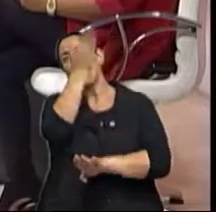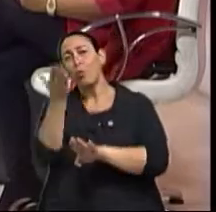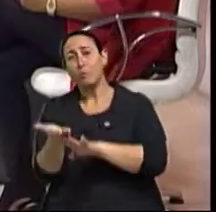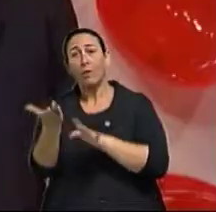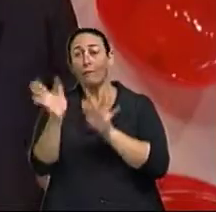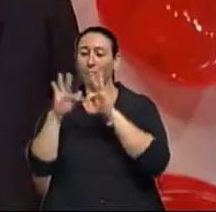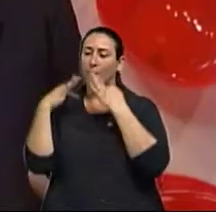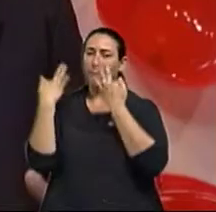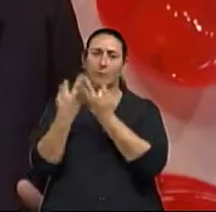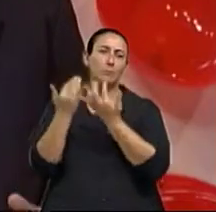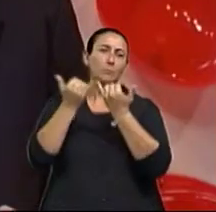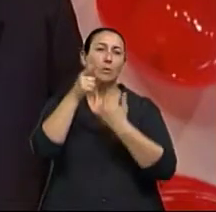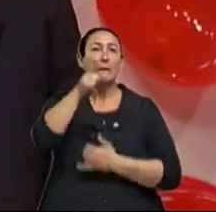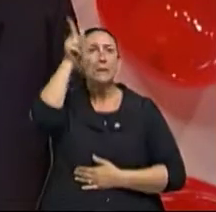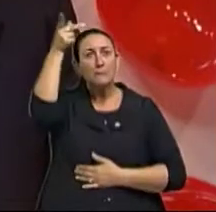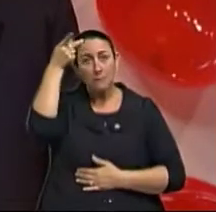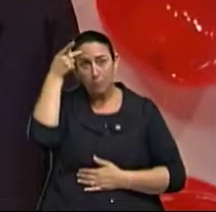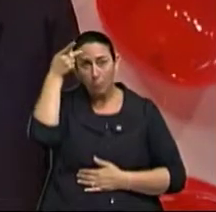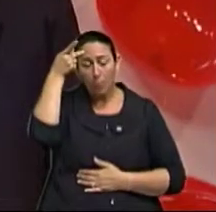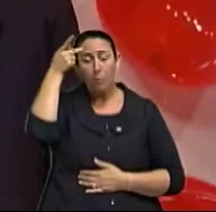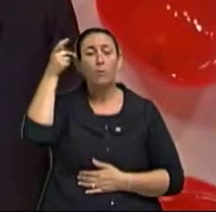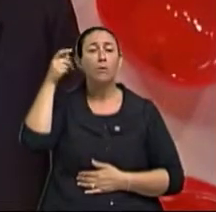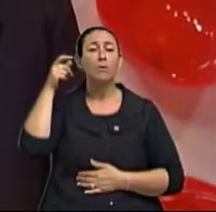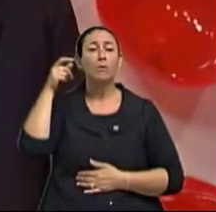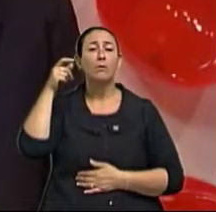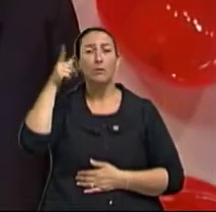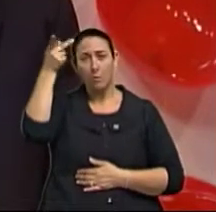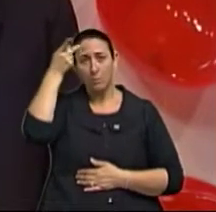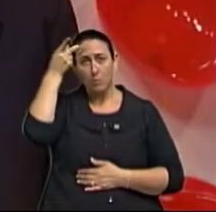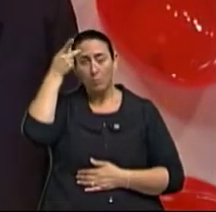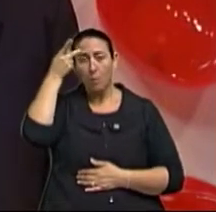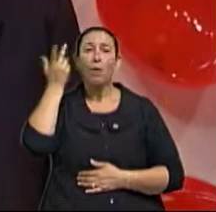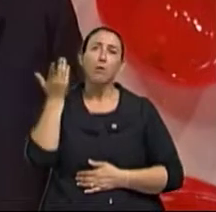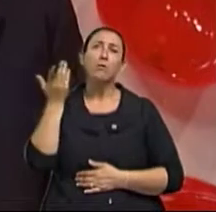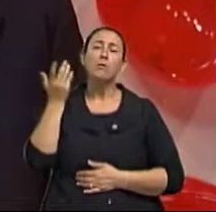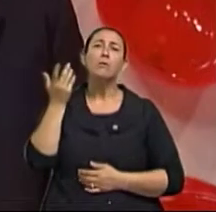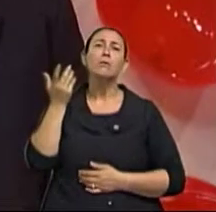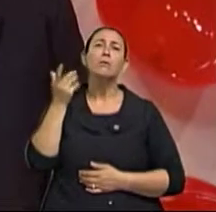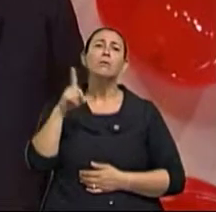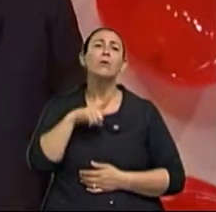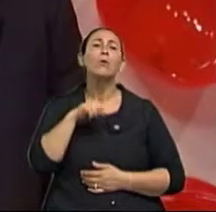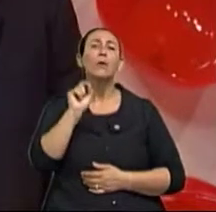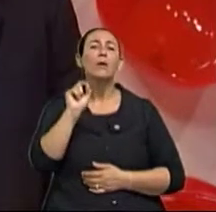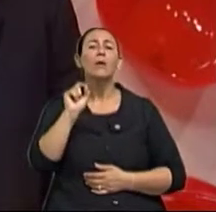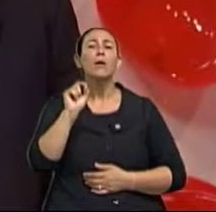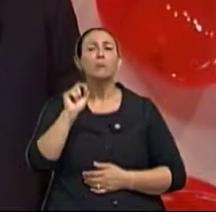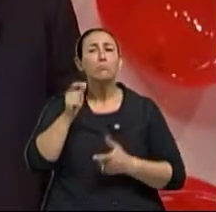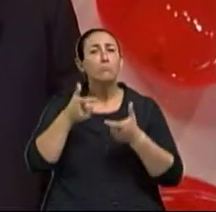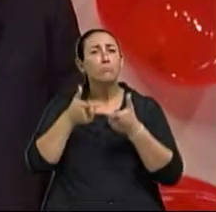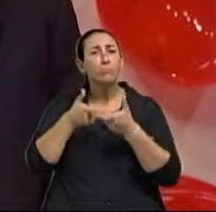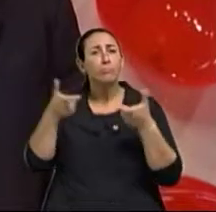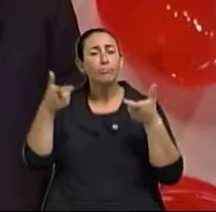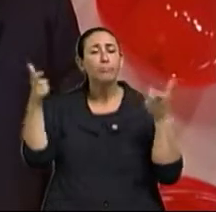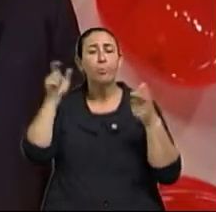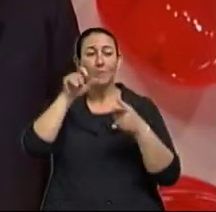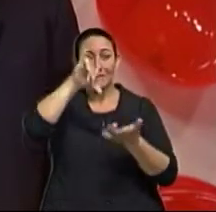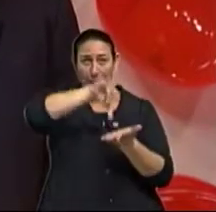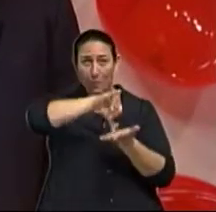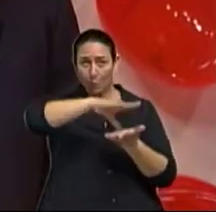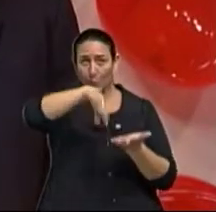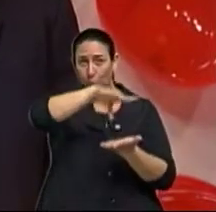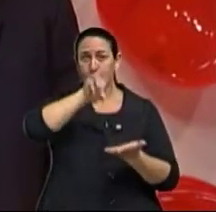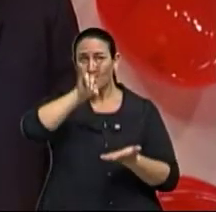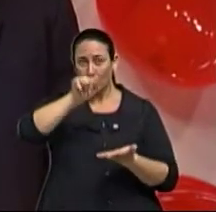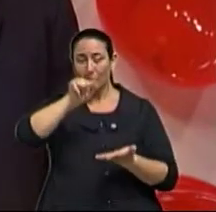deixar em São Paulo, de forma pouco adequada, eu diria, as pessoas estão começando a chamar esses